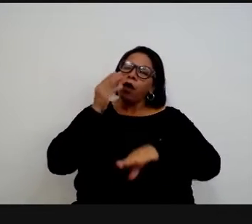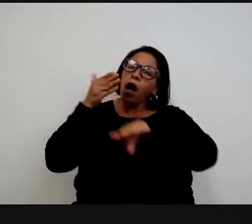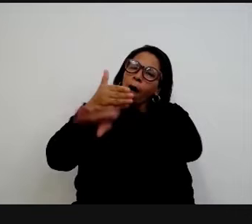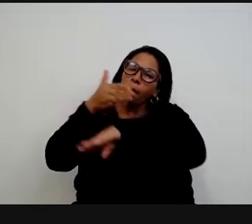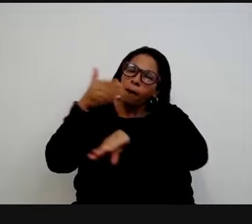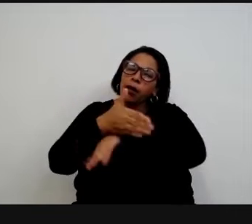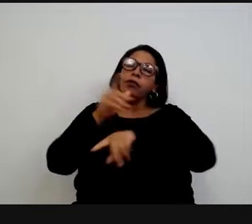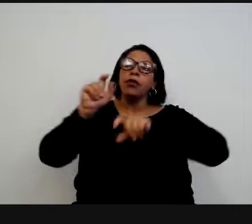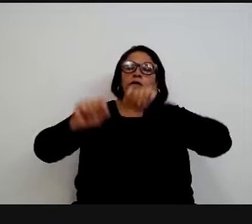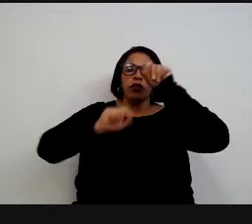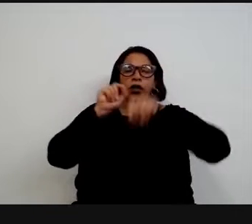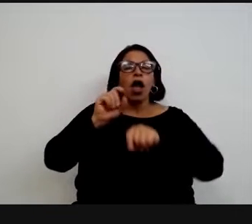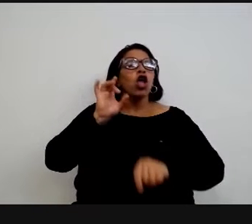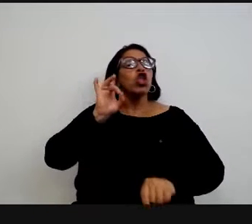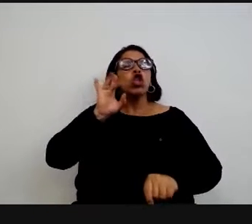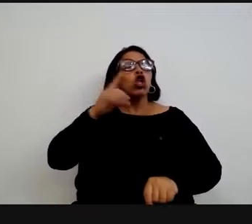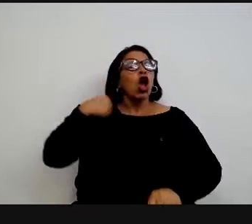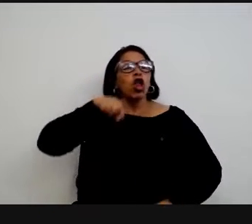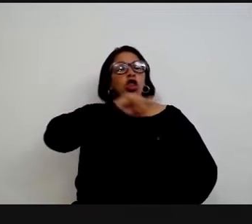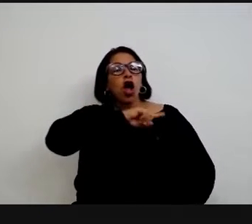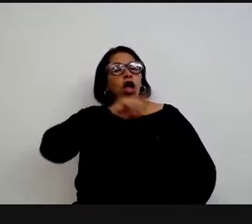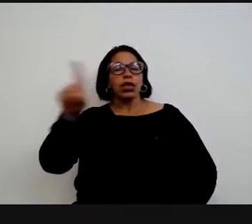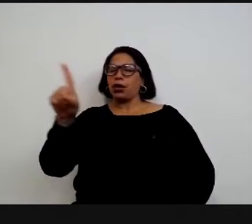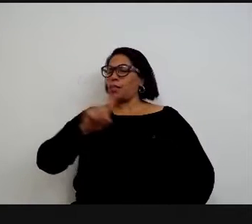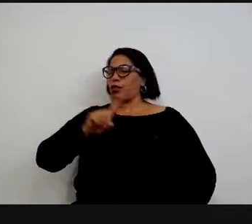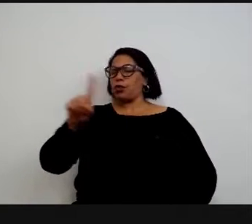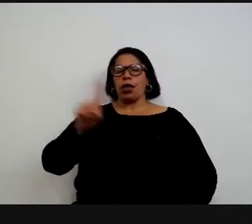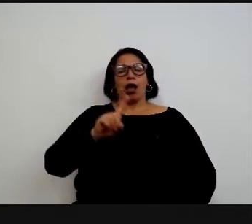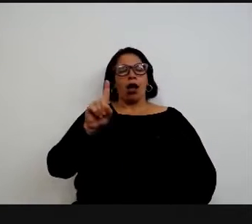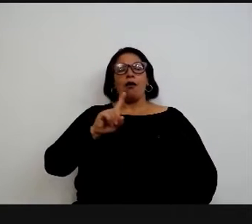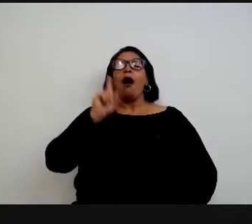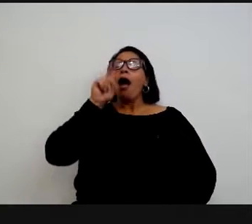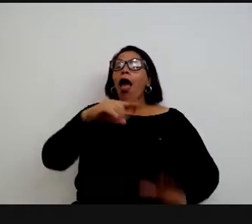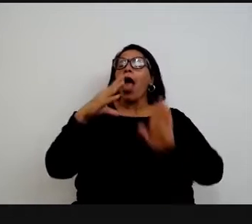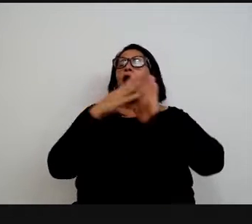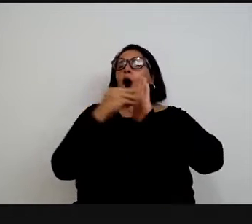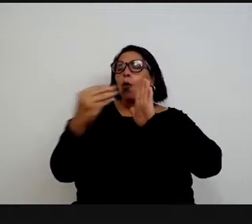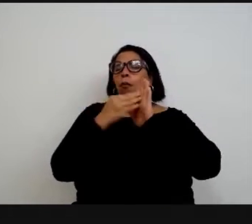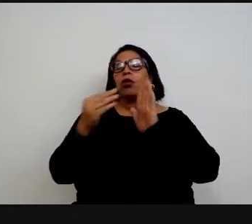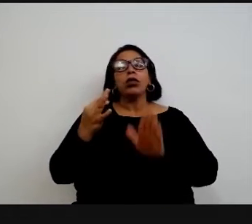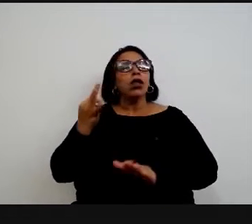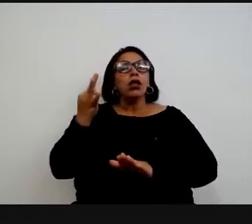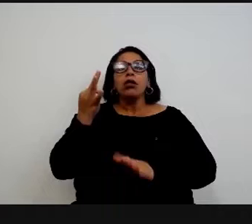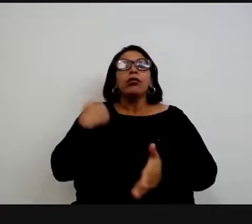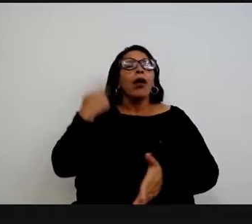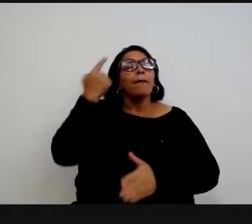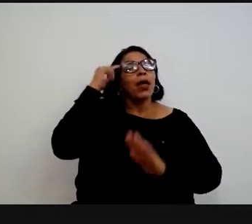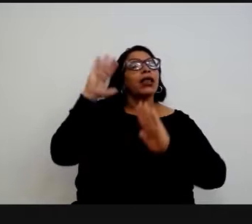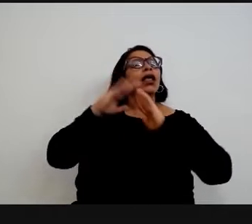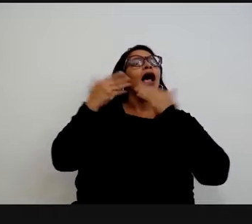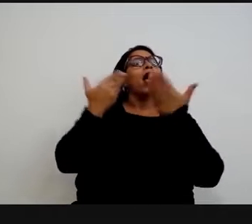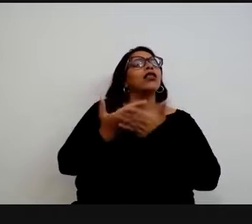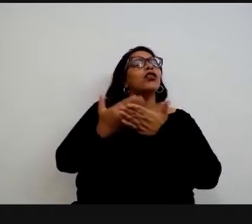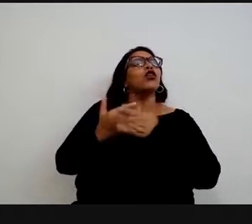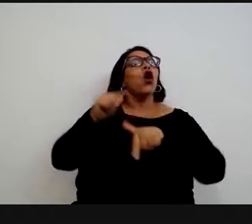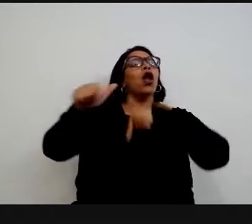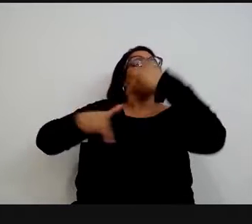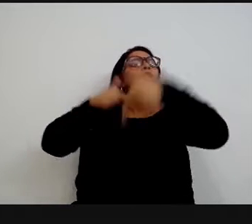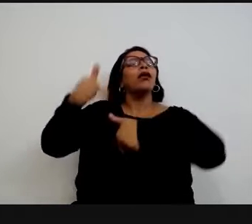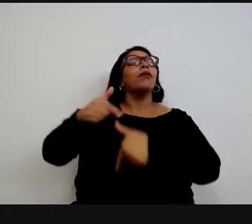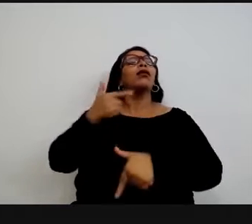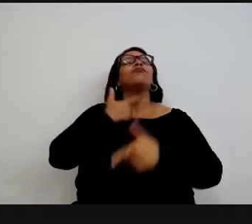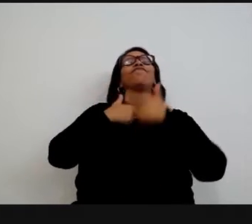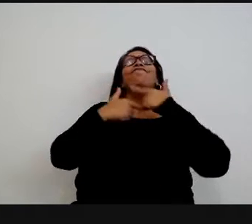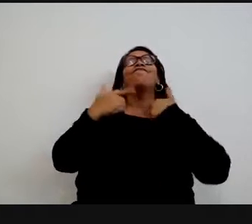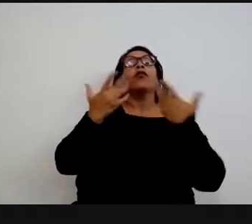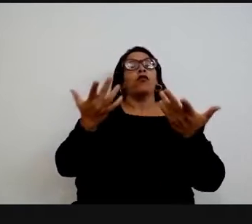prevê e não é só a nossa, não. Isso é um modelo ideal de parlamento, né, que as escolas vêm aí trabalhando nele,